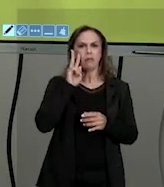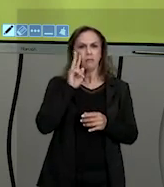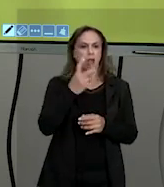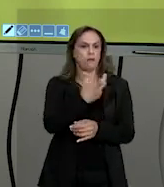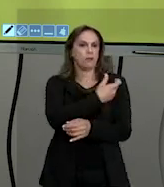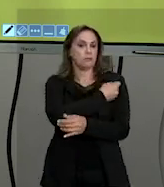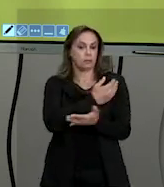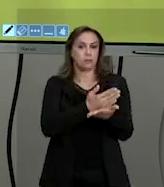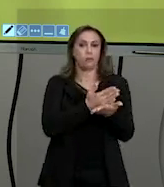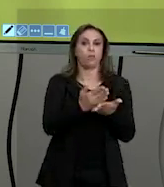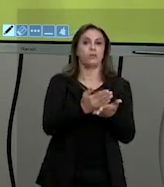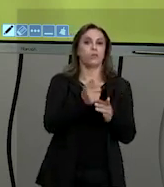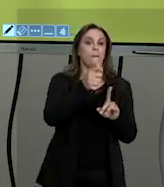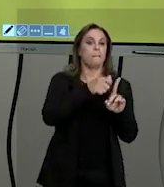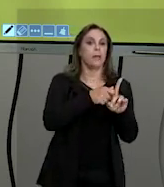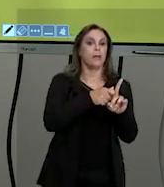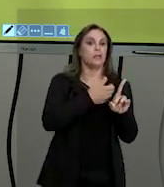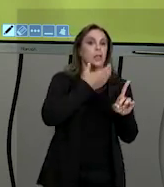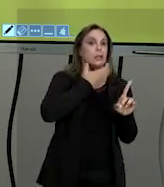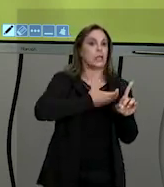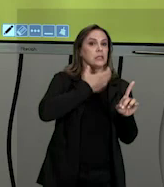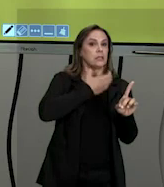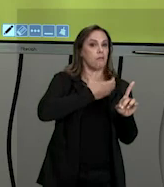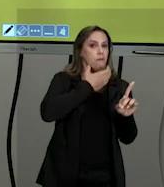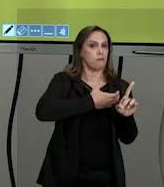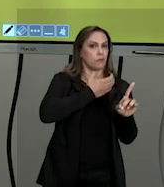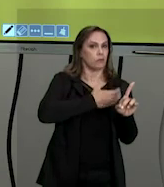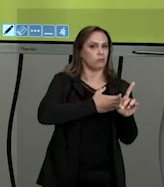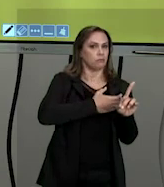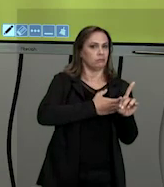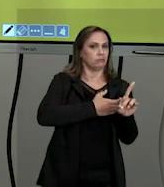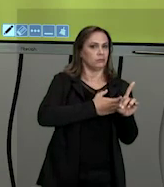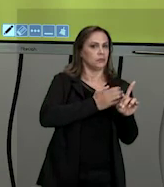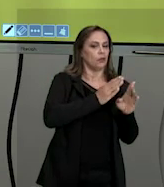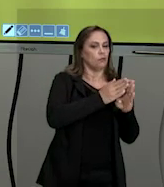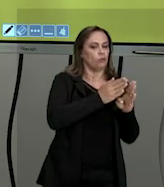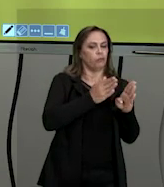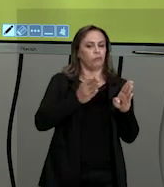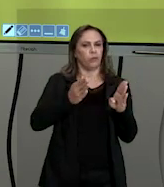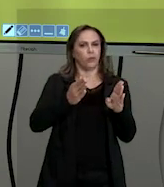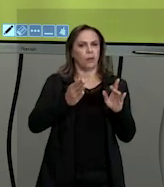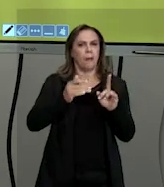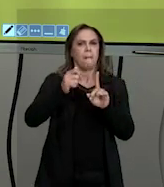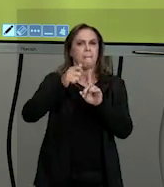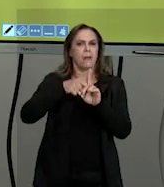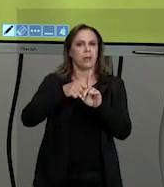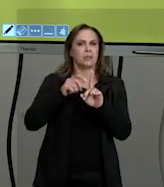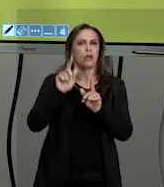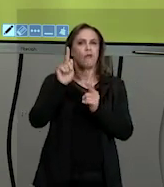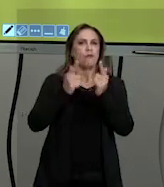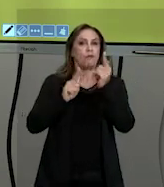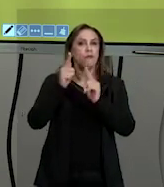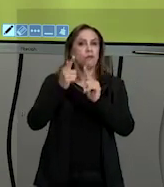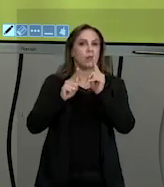nenhum caso havia sido reportado até fevereiro. E os estudos para tentar